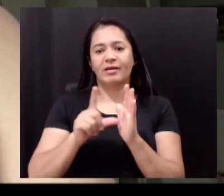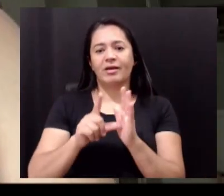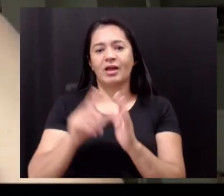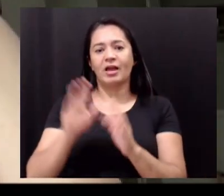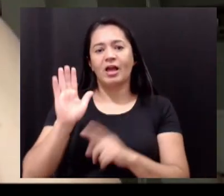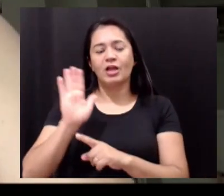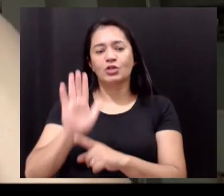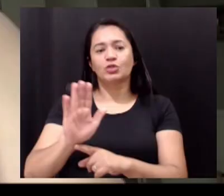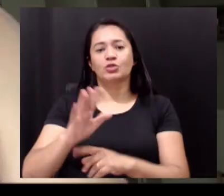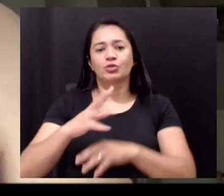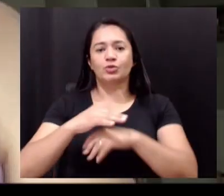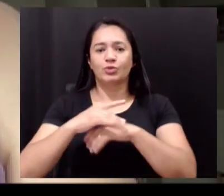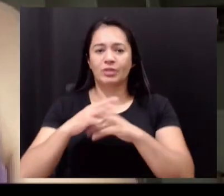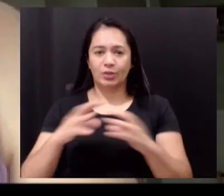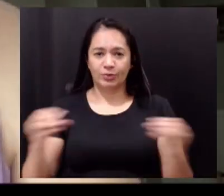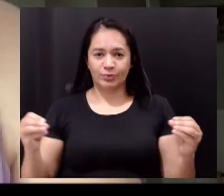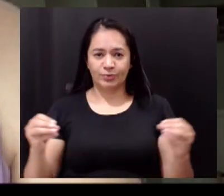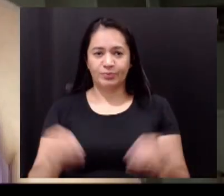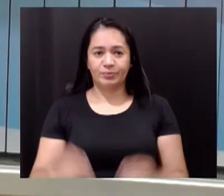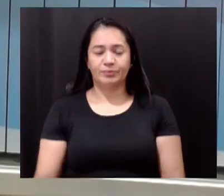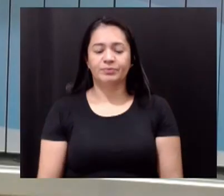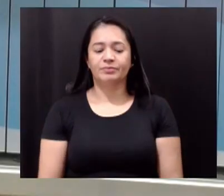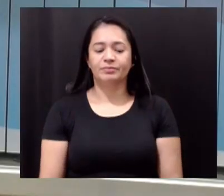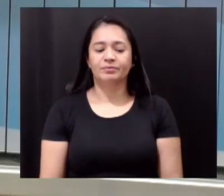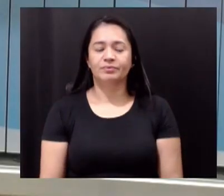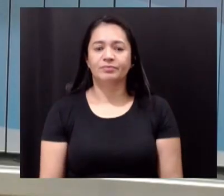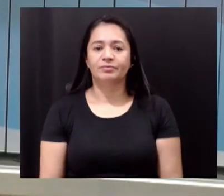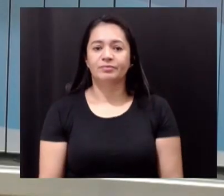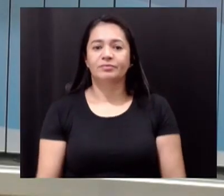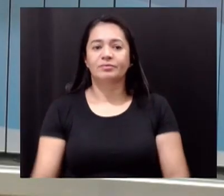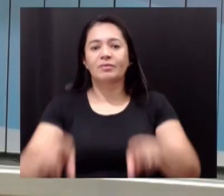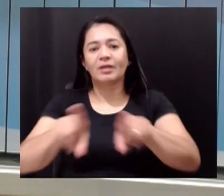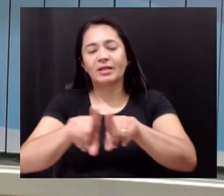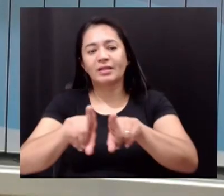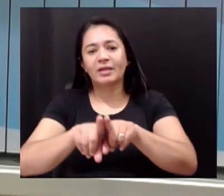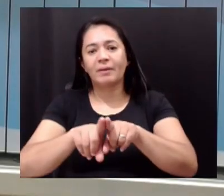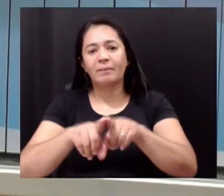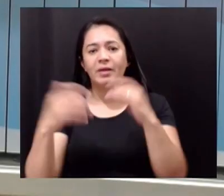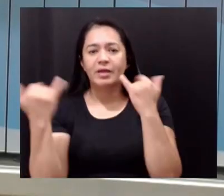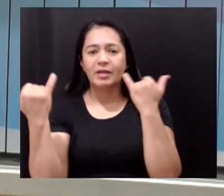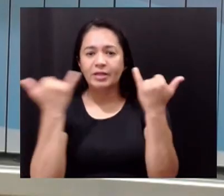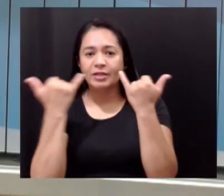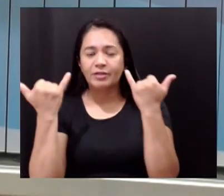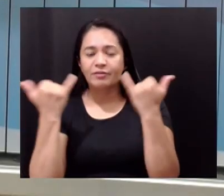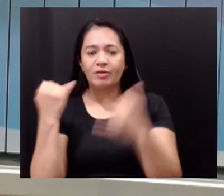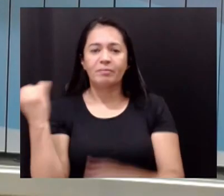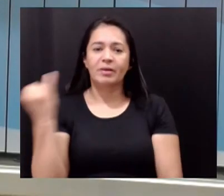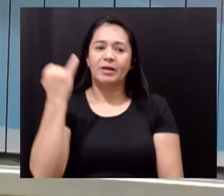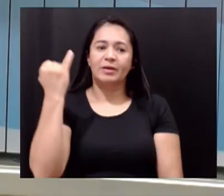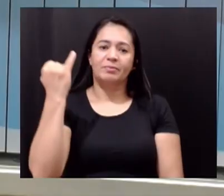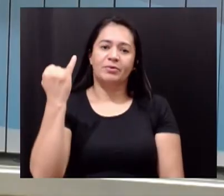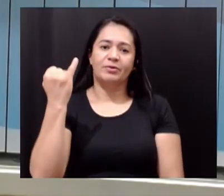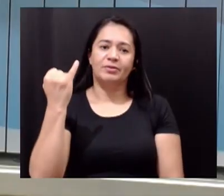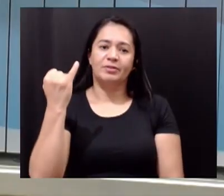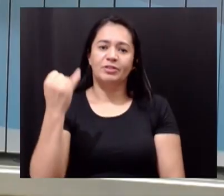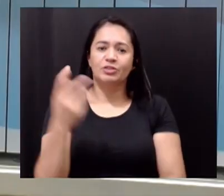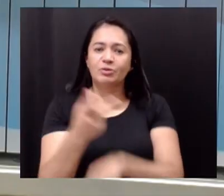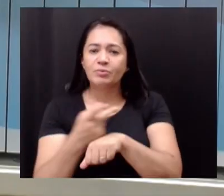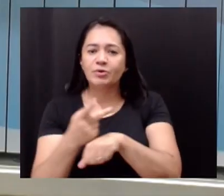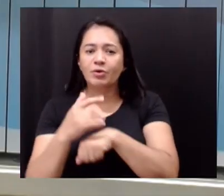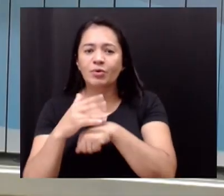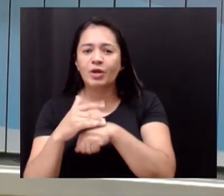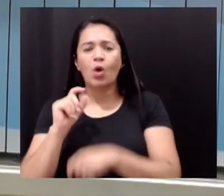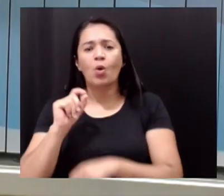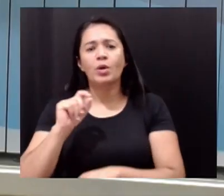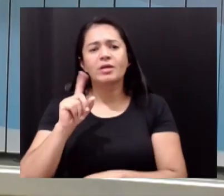dessas pacientes. Certeza, né, doutora? E também acho que se informar é sempre importante, buscar sobre a doença, o que que é. O que a gente